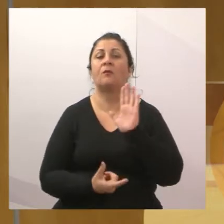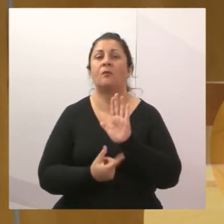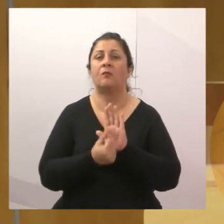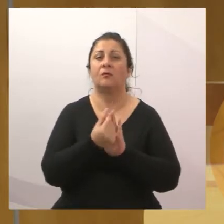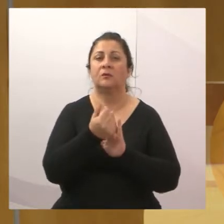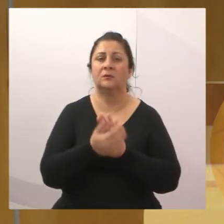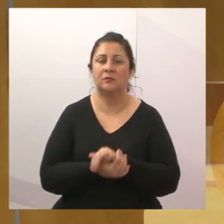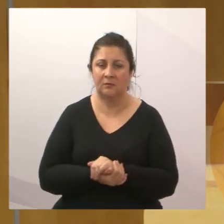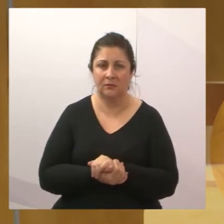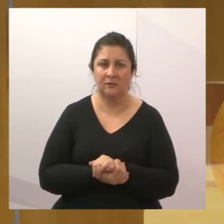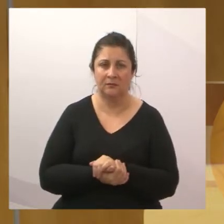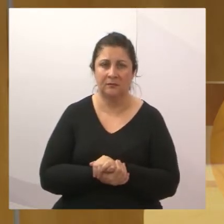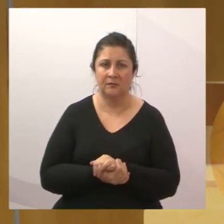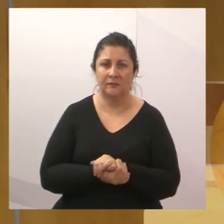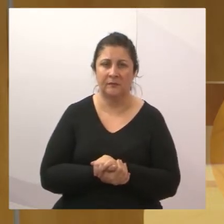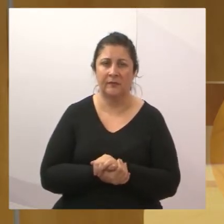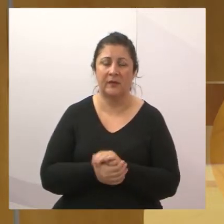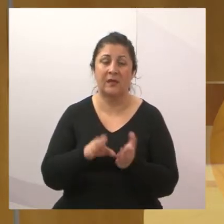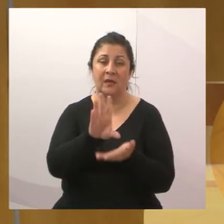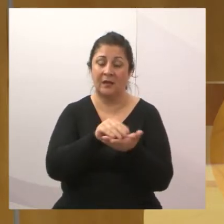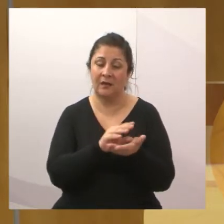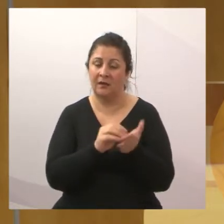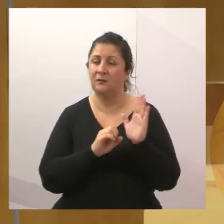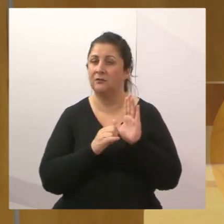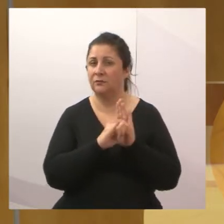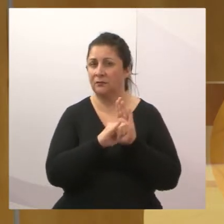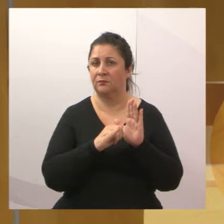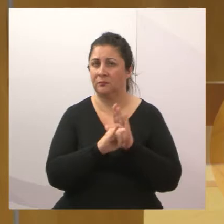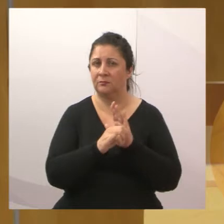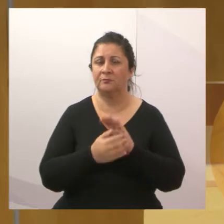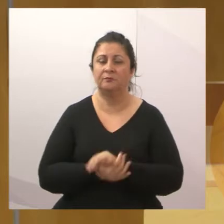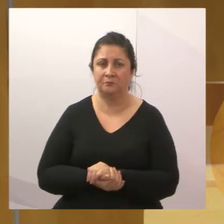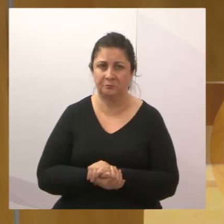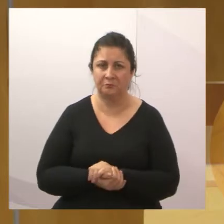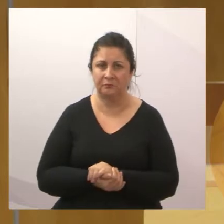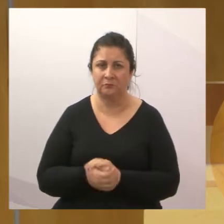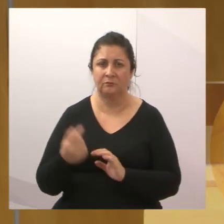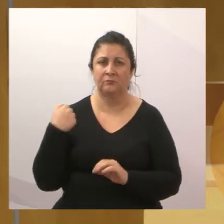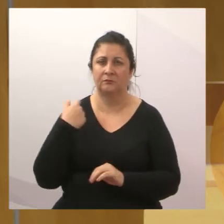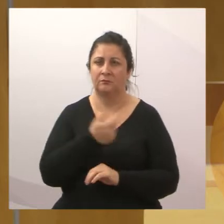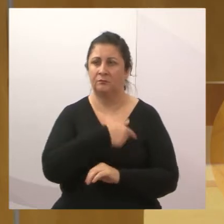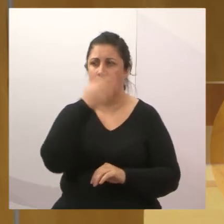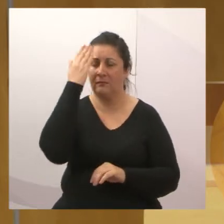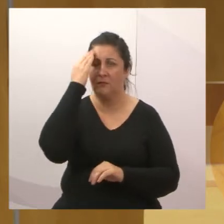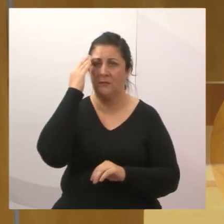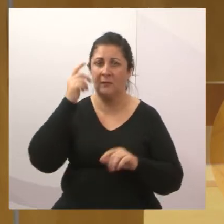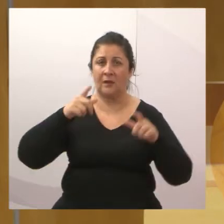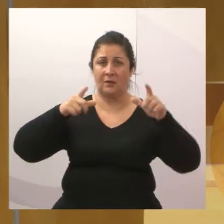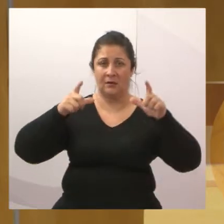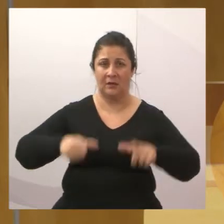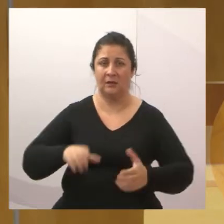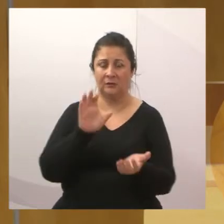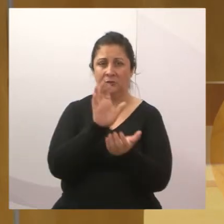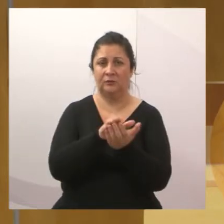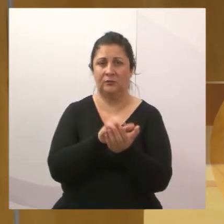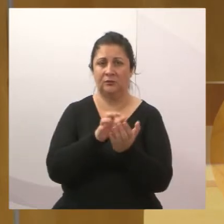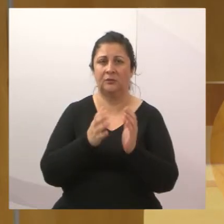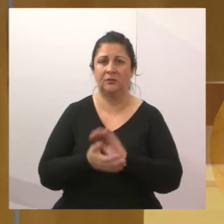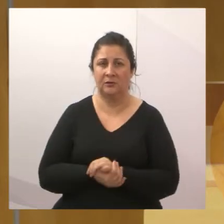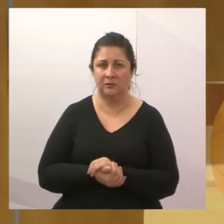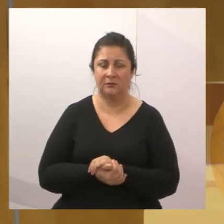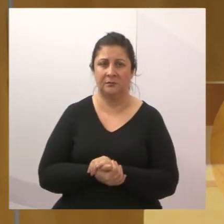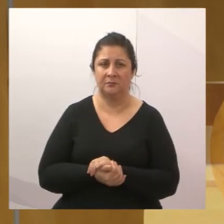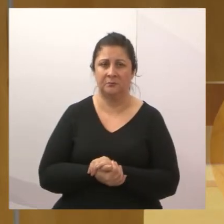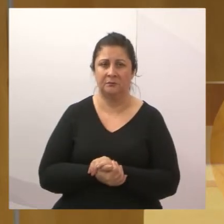público de arrecadação de impostos. E nós sabemos que o território de Jacareí, ele é maior que São José